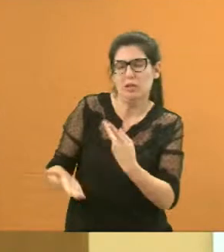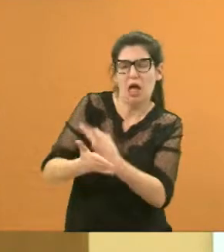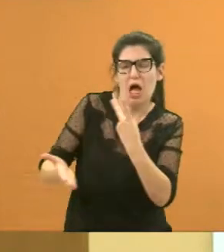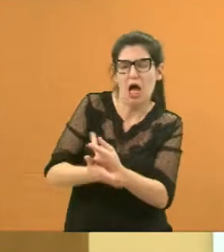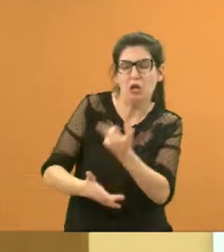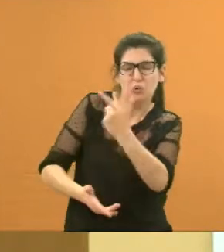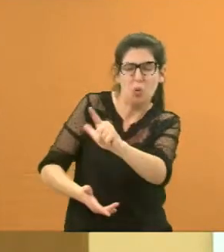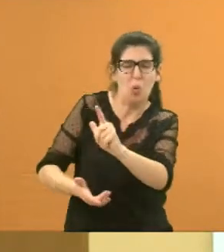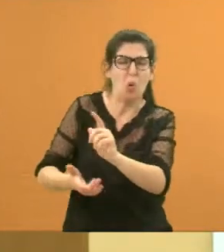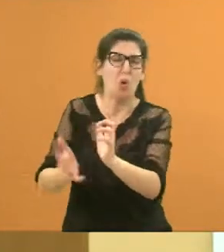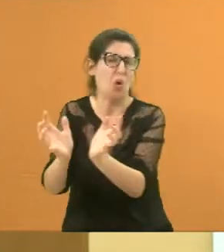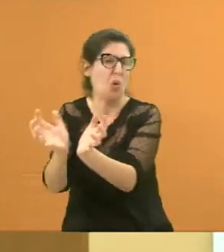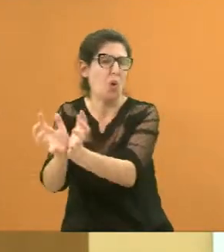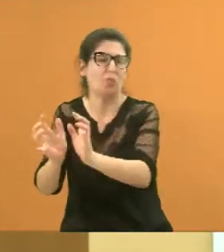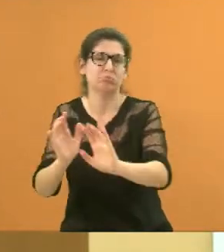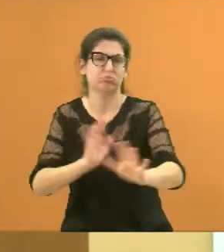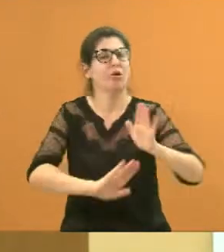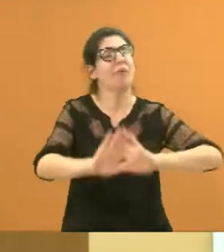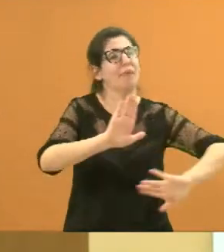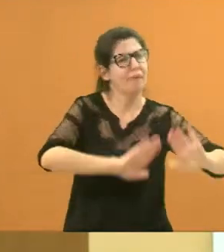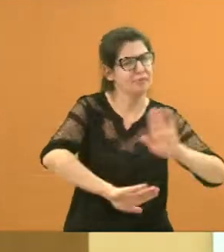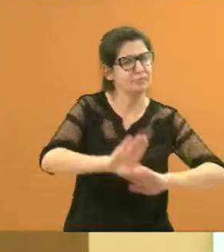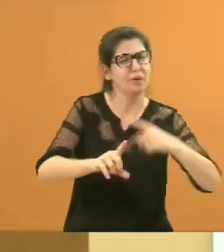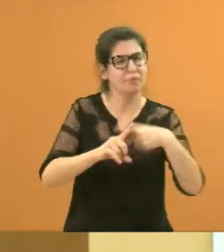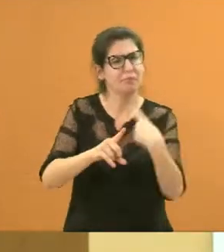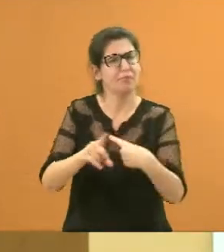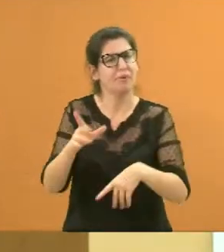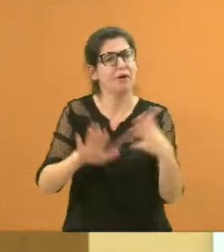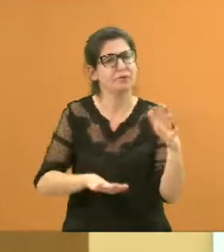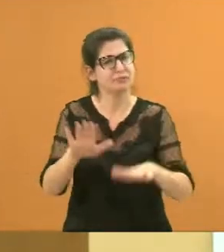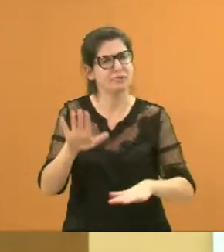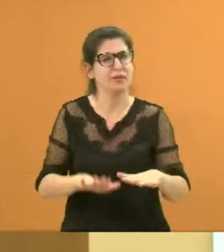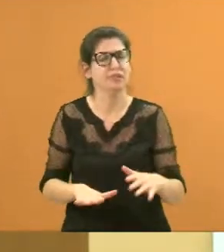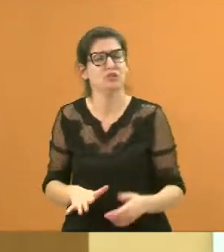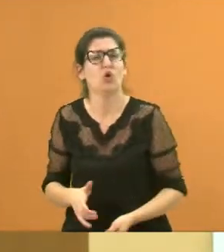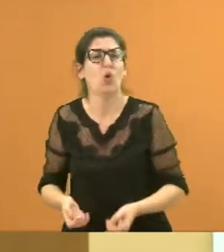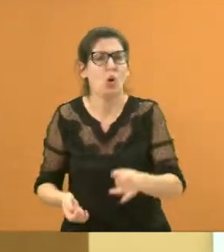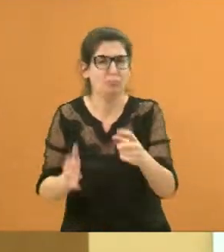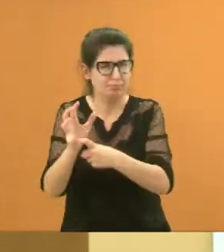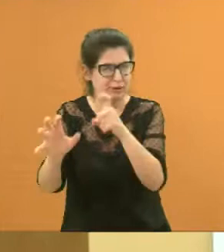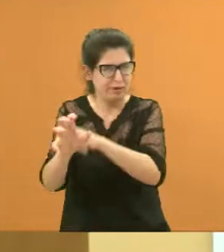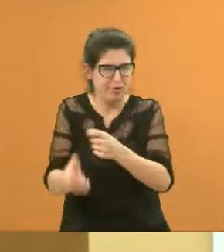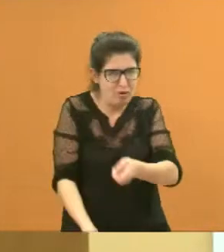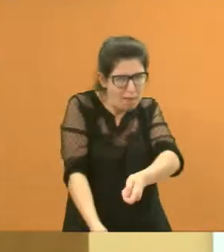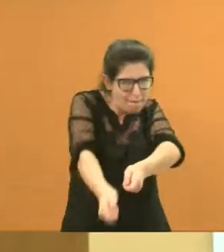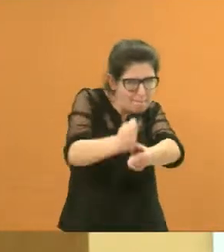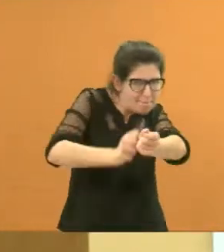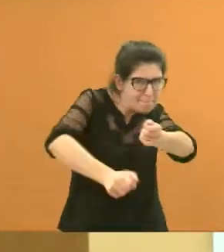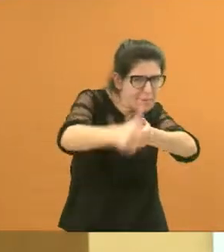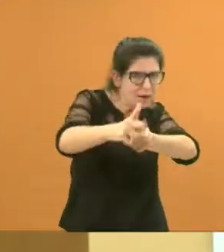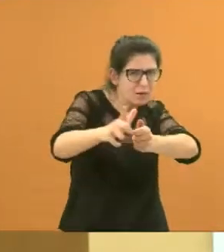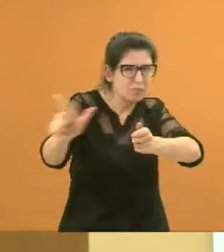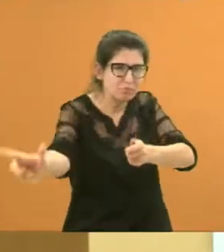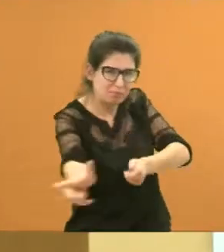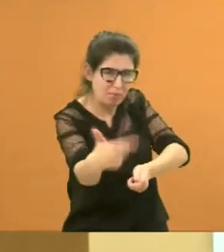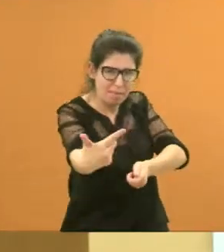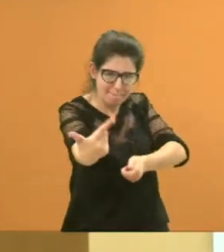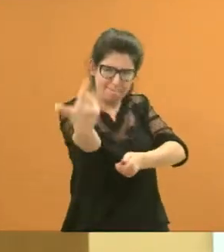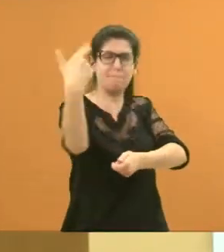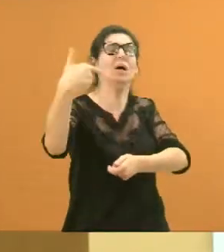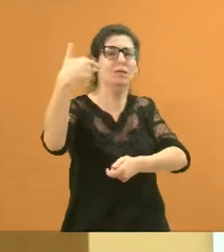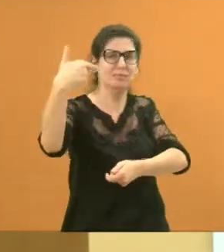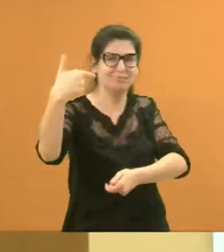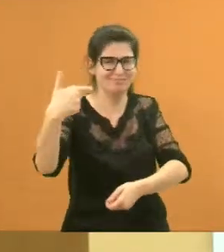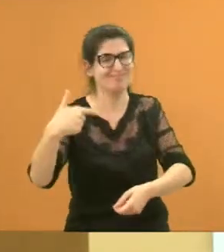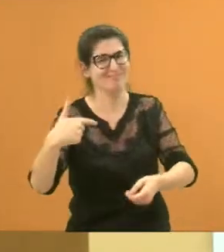falei, olha, temos que tomar cuidado, porque muitas vezes a bazuca hoje está apontada para nós, mas uma hora ela vai girar e vai atingir outros também.